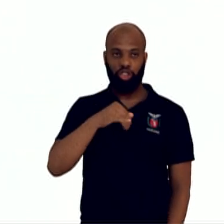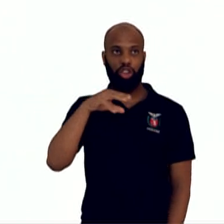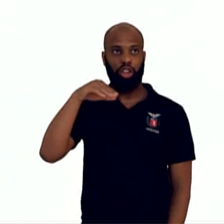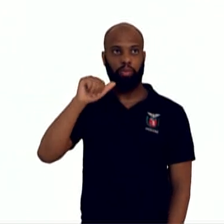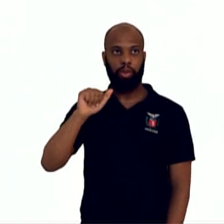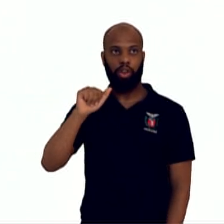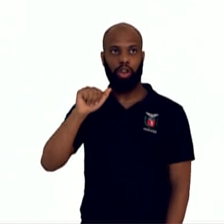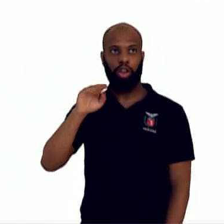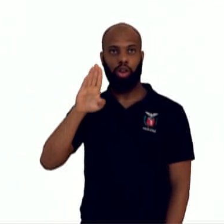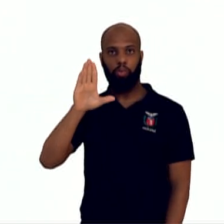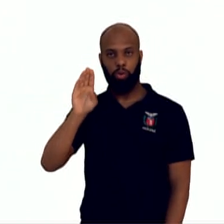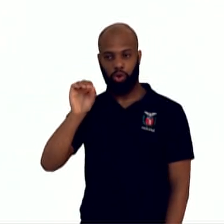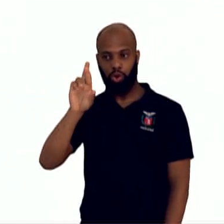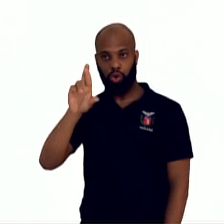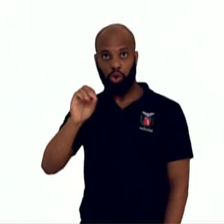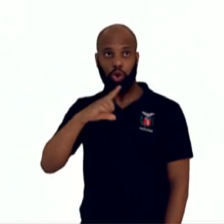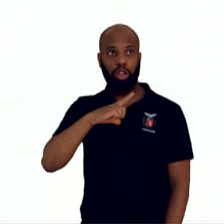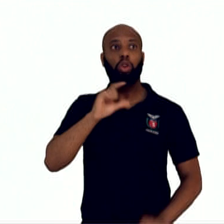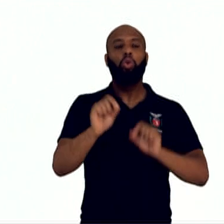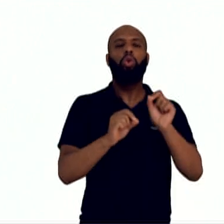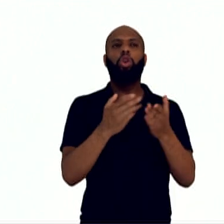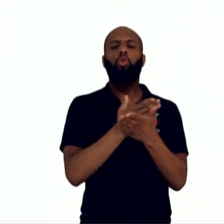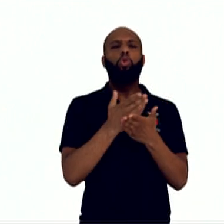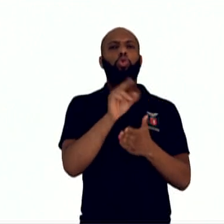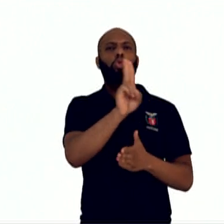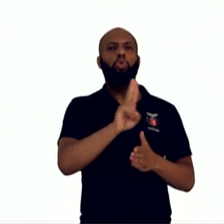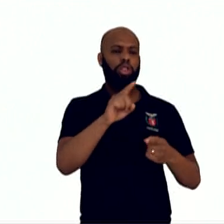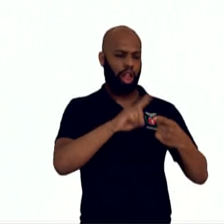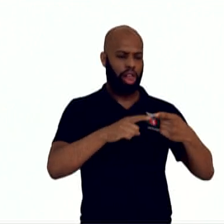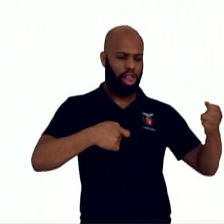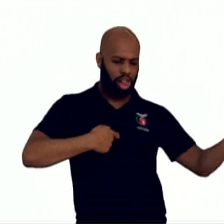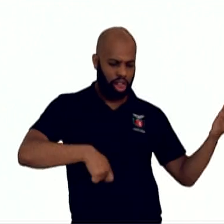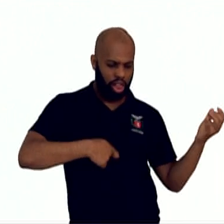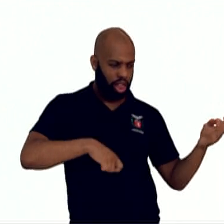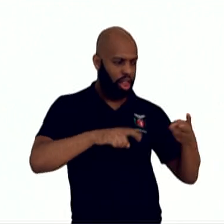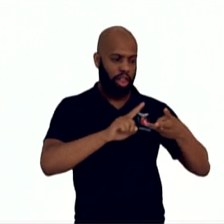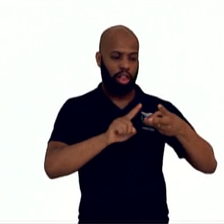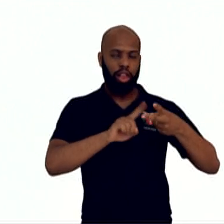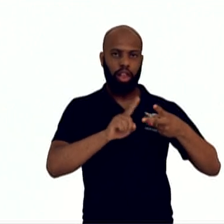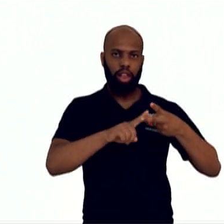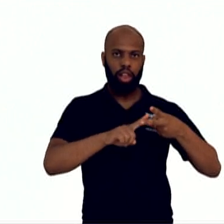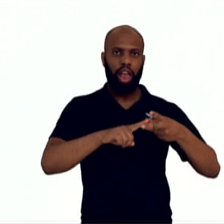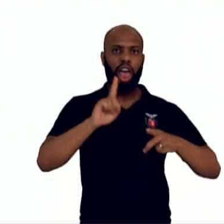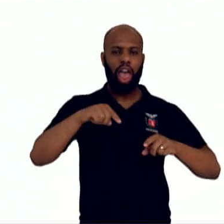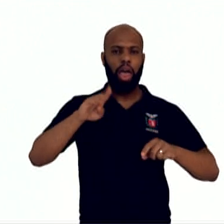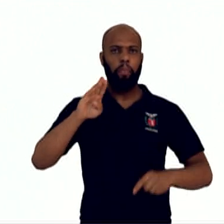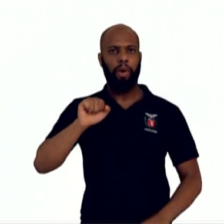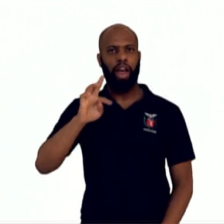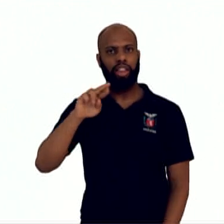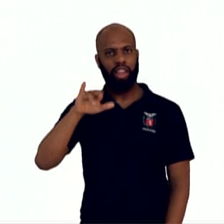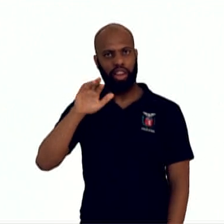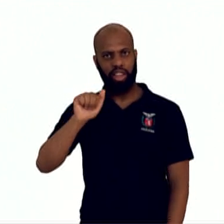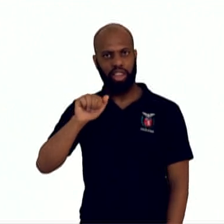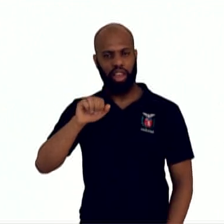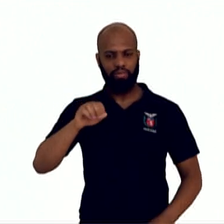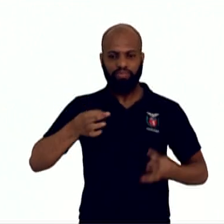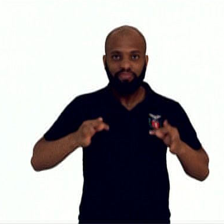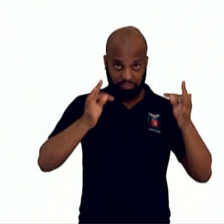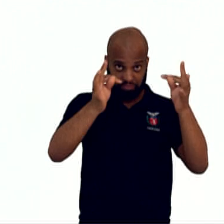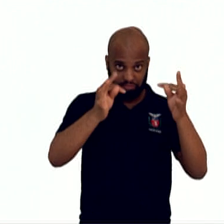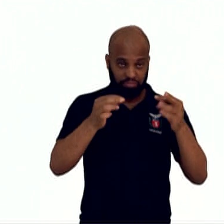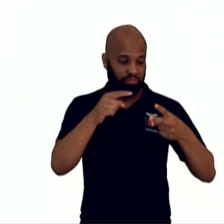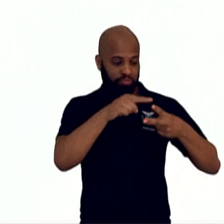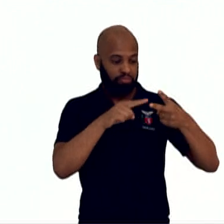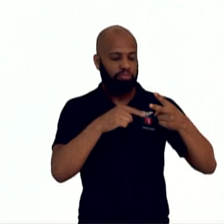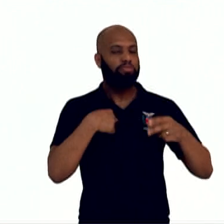funk o uso da letra A, guitarra, letra B, bateria eletrônica. Qual dos dois? Vou